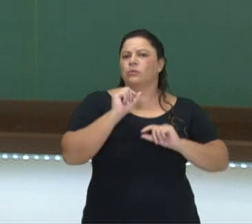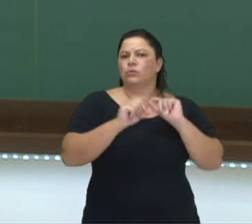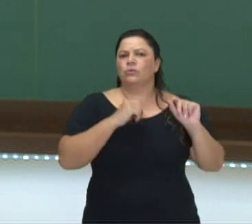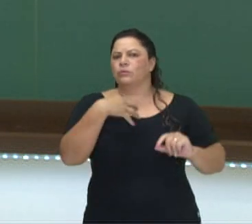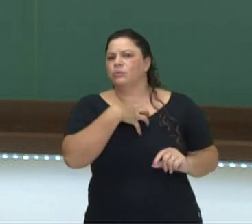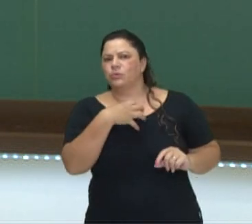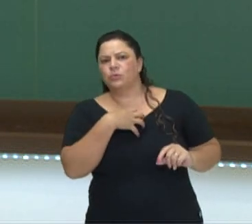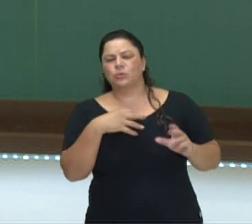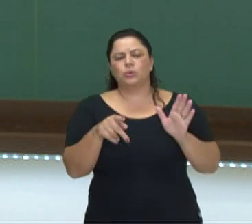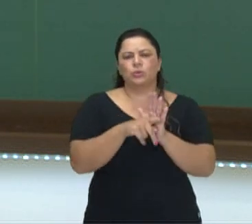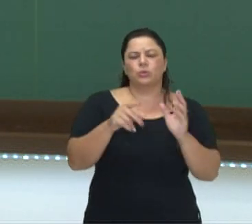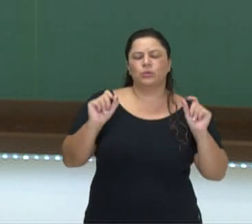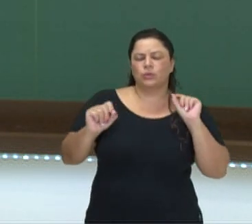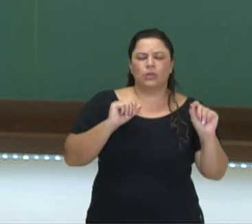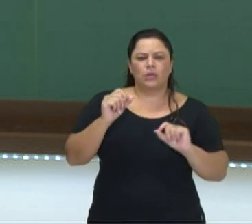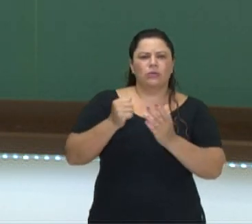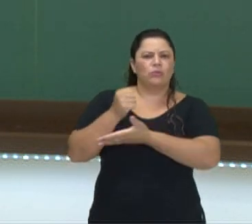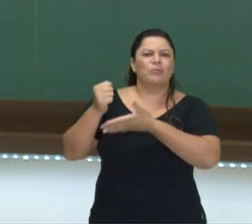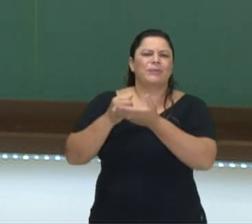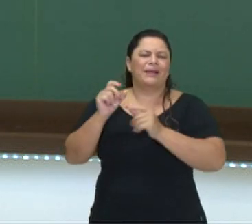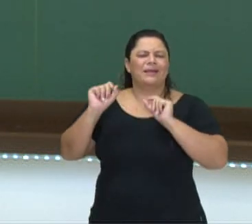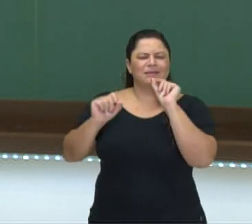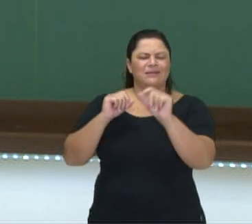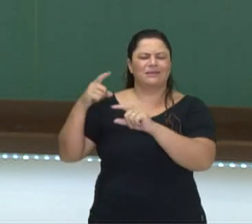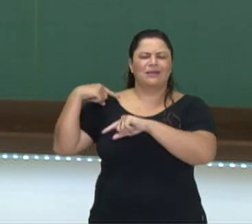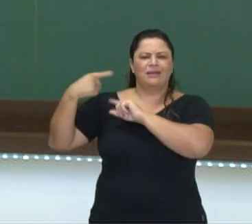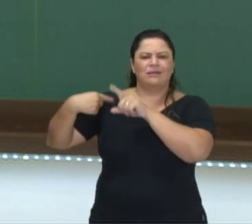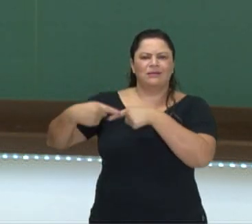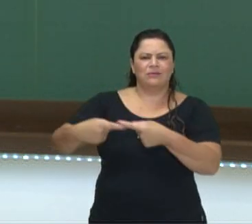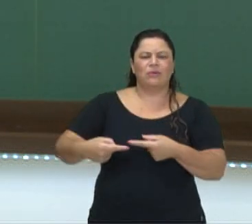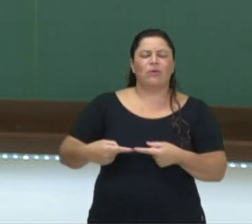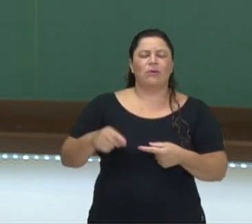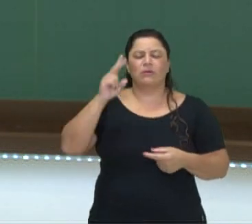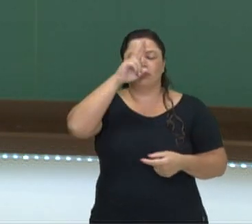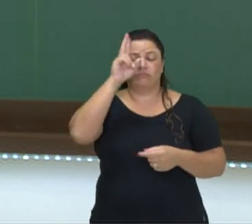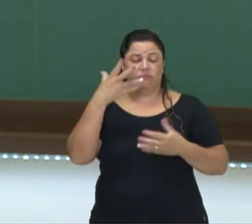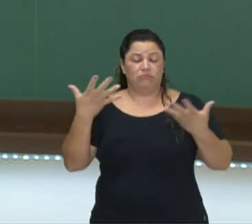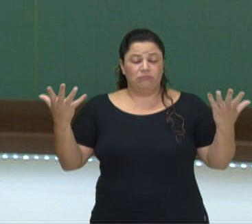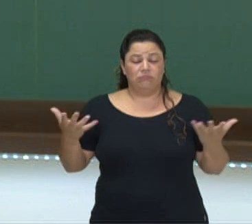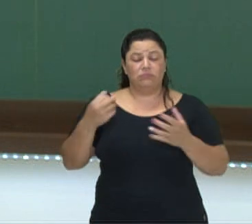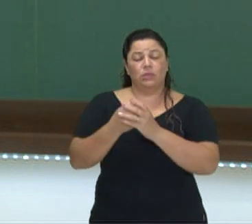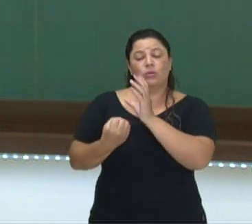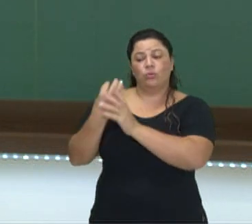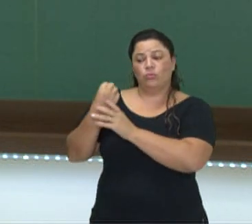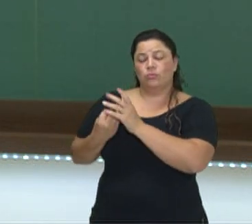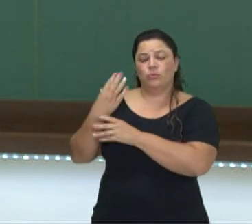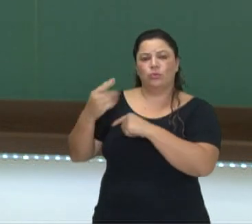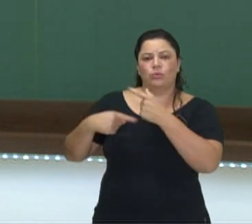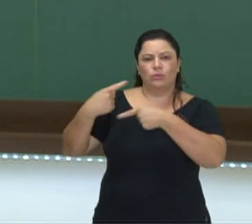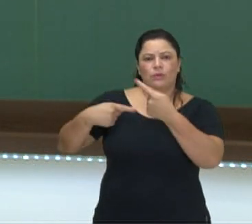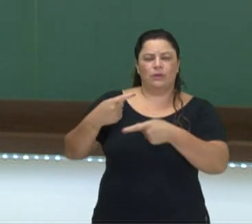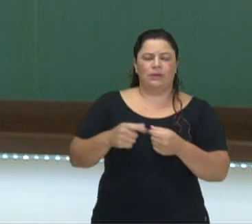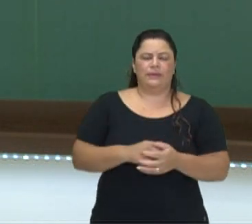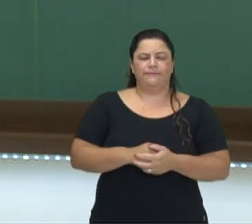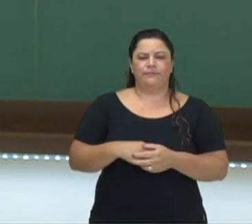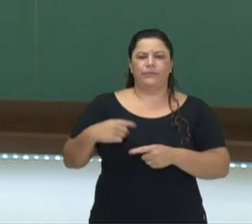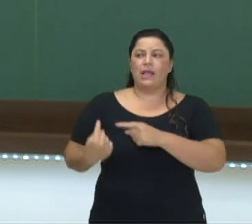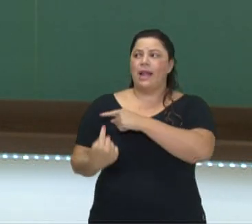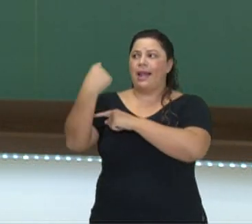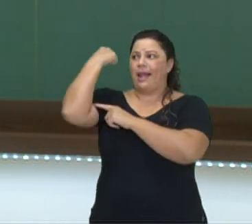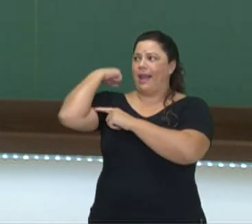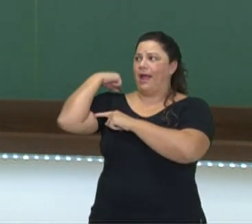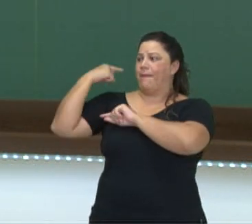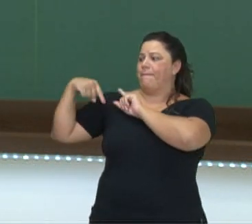está com base no quê? Historicamente falando, de onde vem aquela ideia da árvore genealógica, de onde a